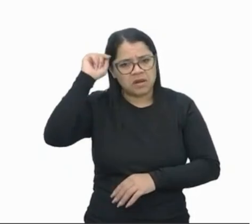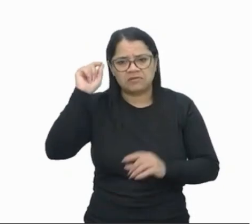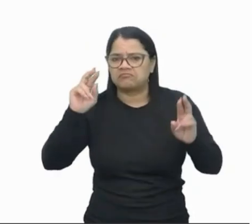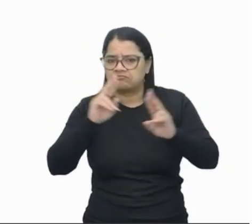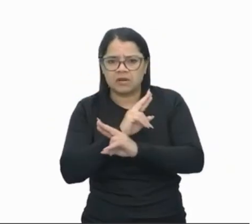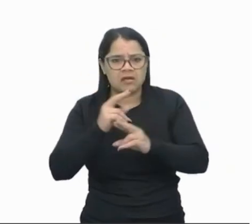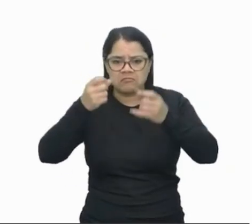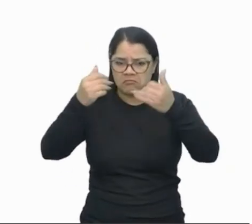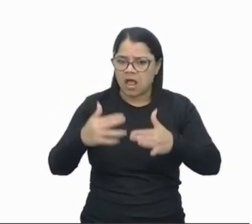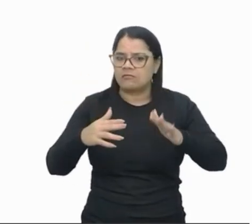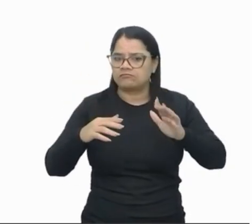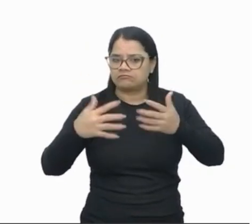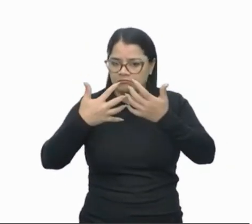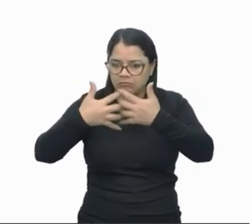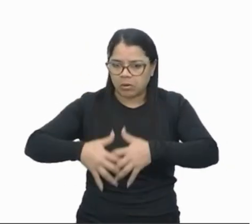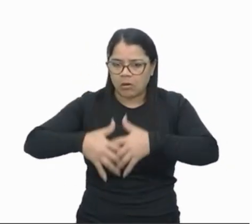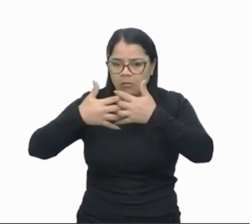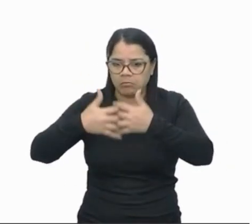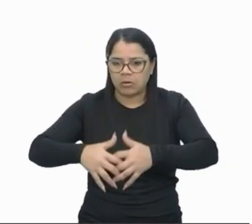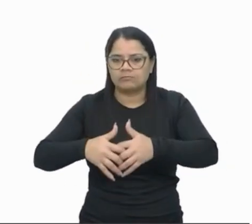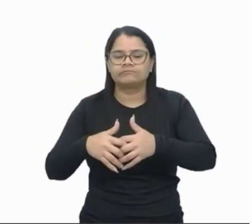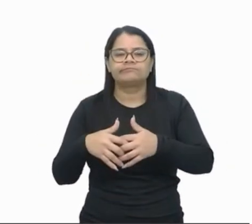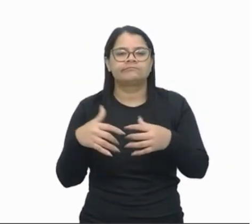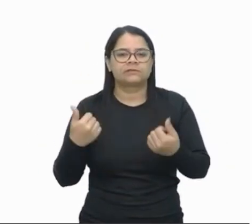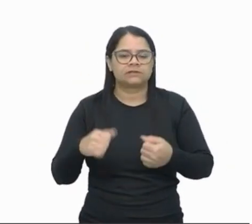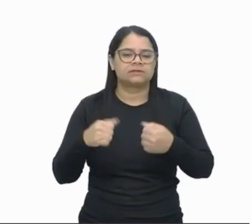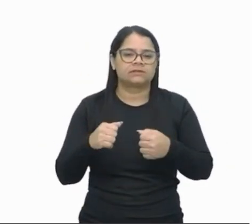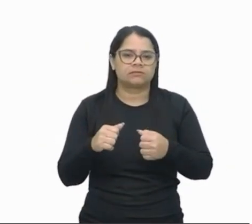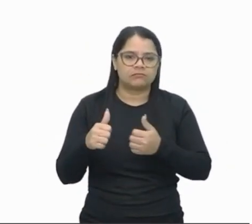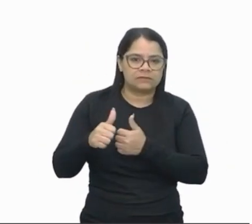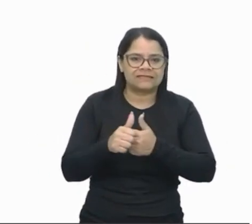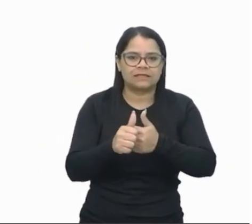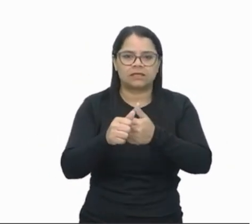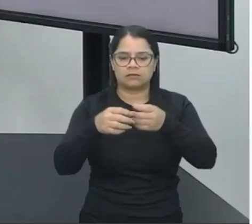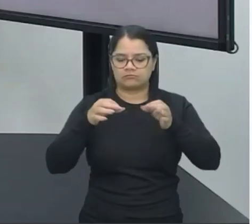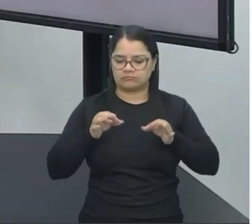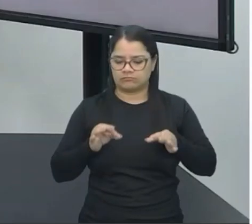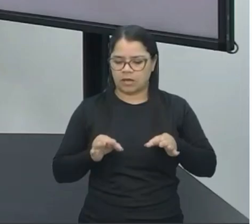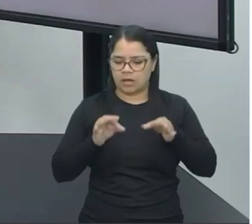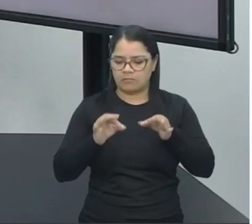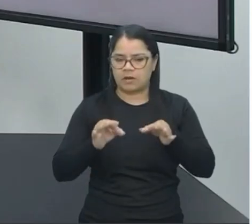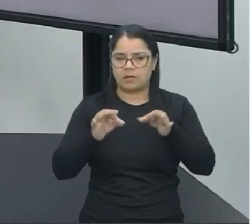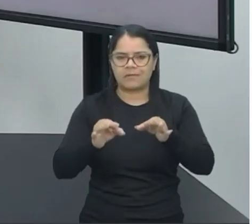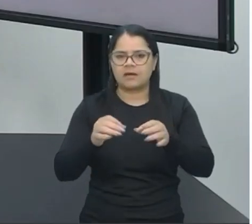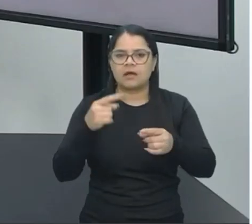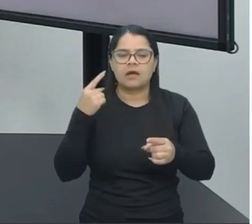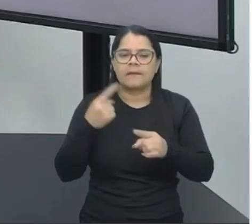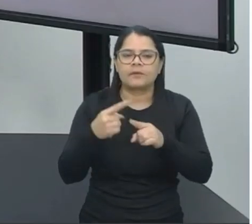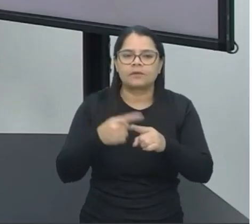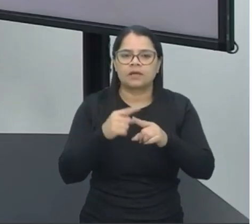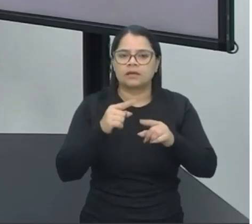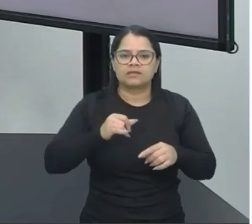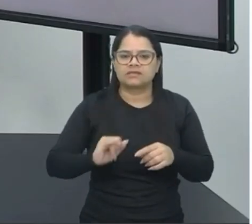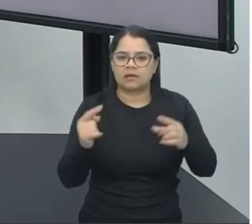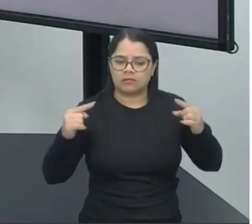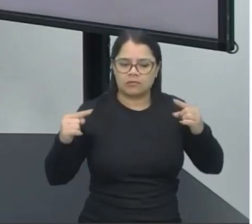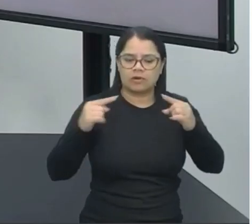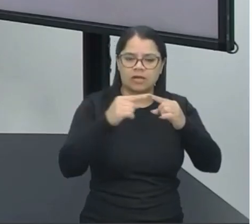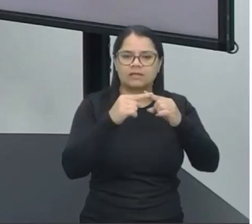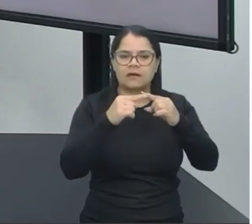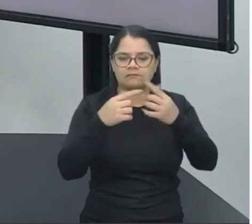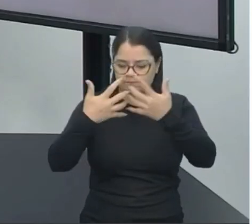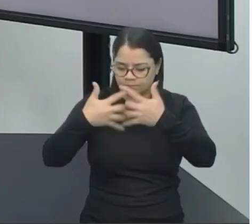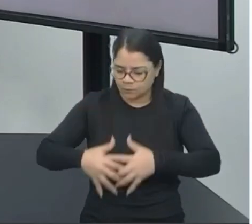em relação ao cabo de servomotor, devem ser rigorosamente seguidas nessa posição. Por quê? Porque se você conectar, ou os estudantes conectarem o